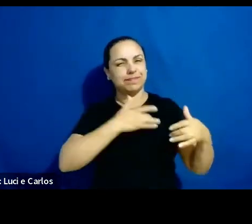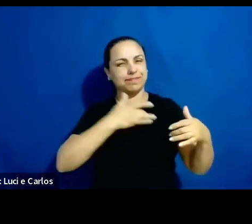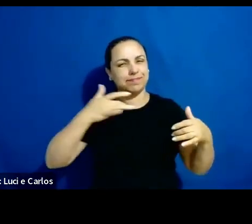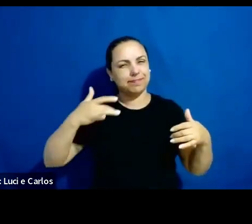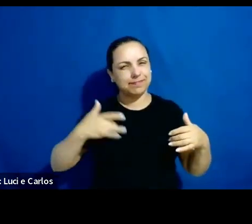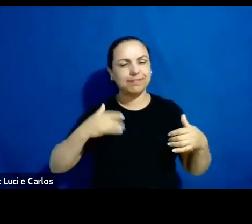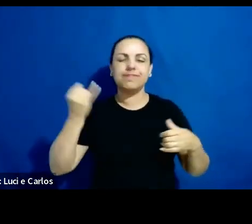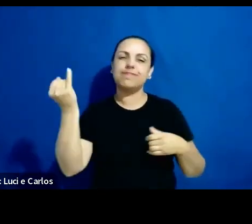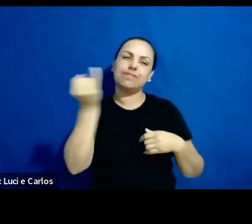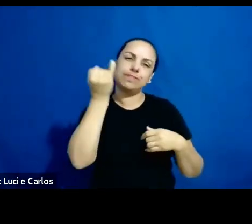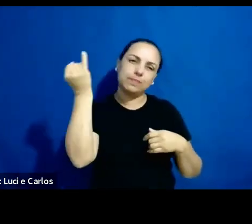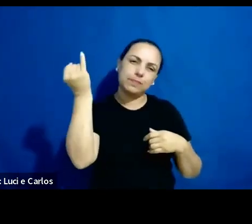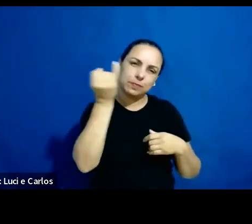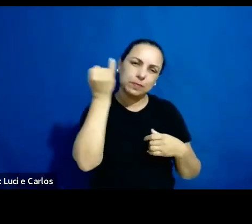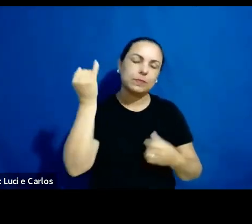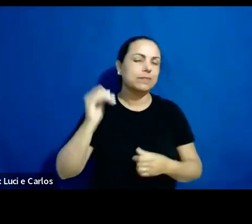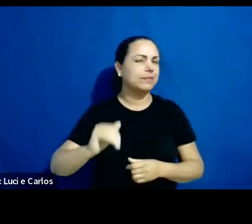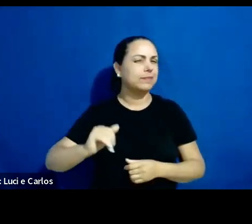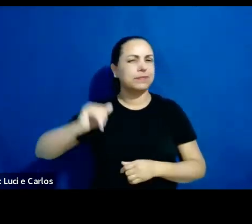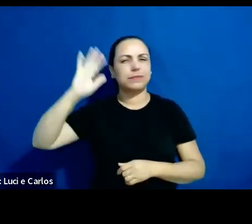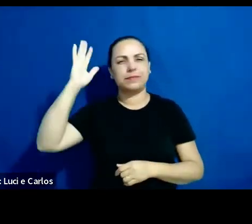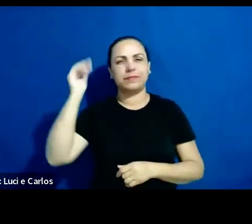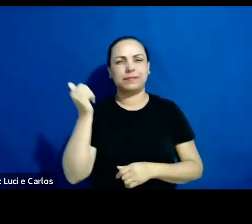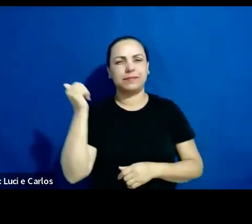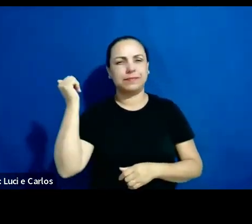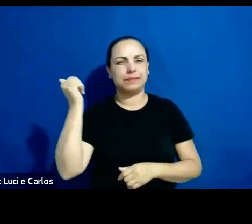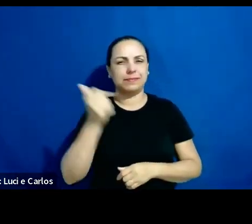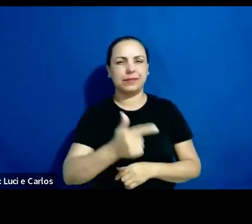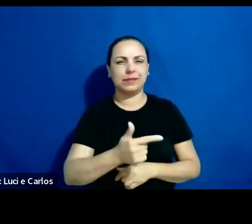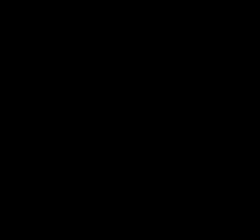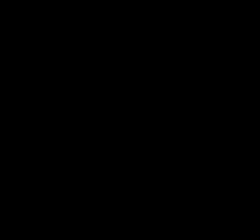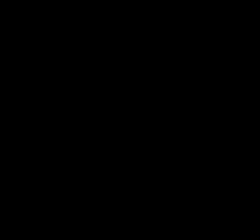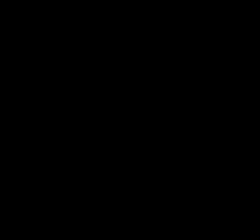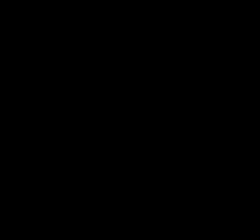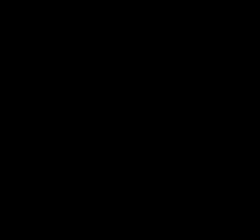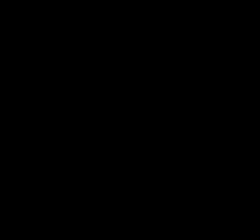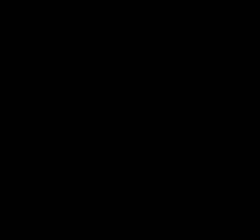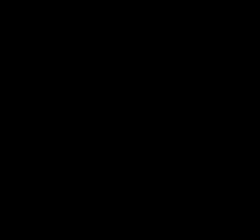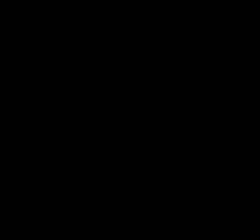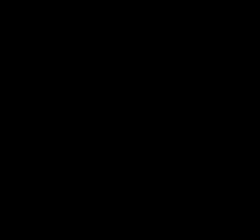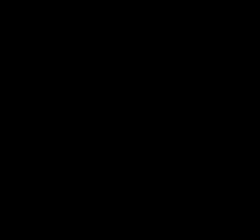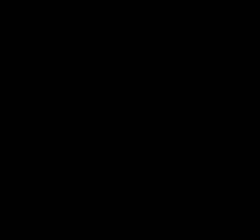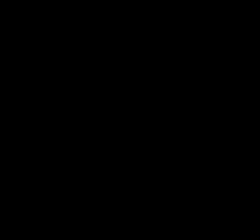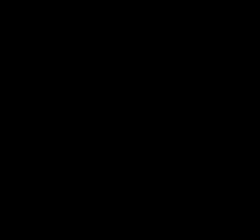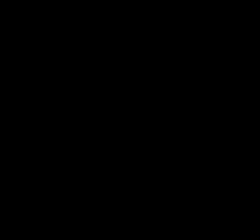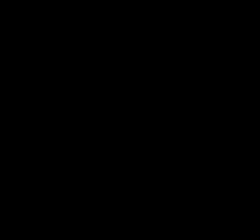esse assunto, que é saúde, o nosso bem mais precioso.